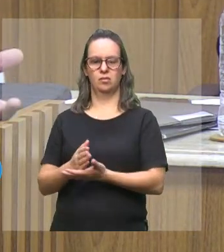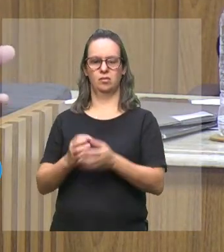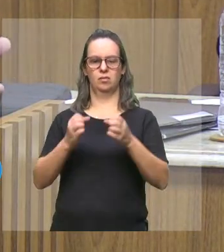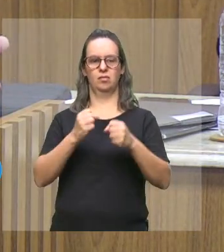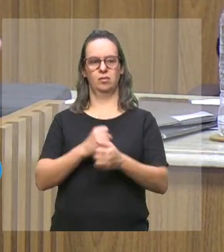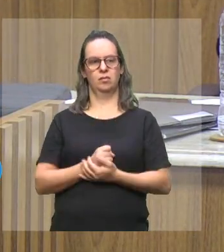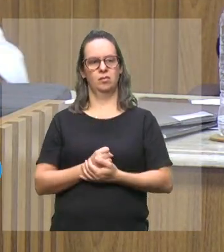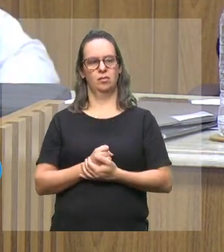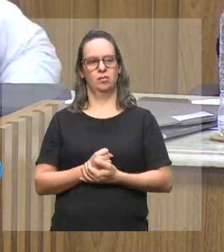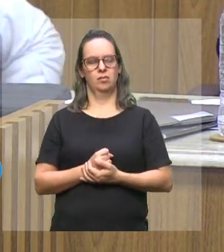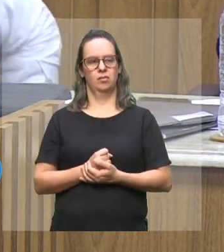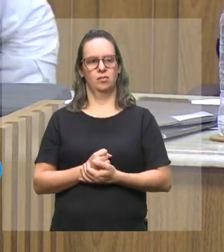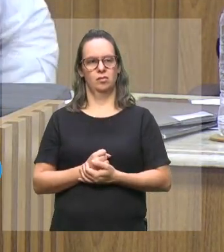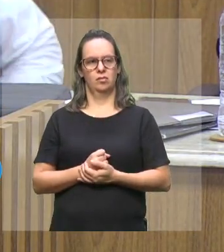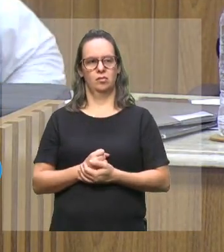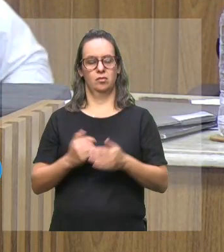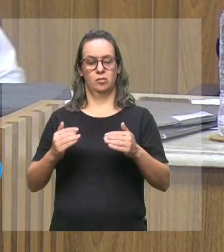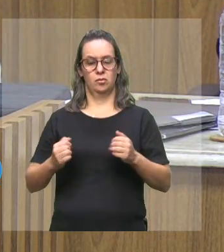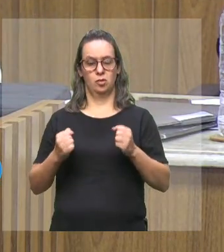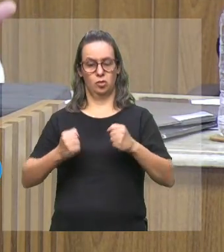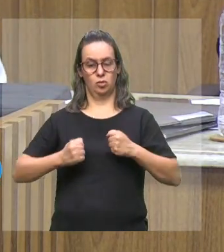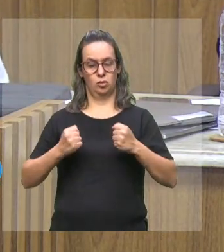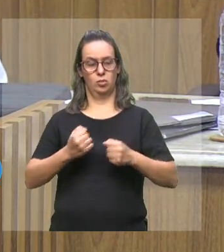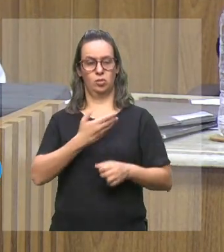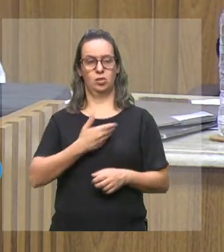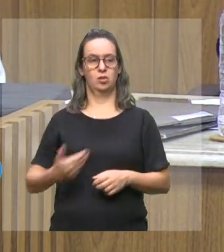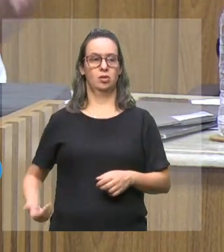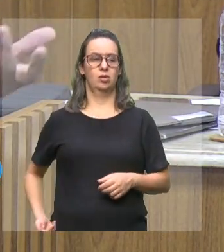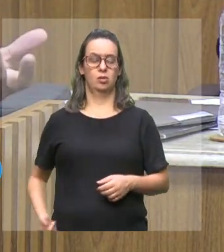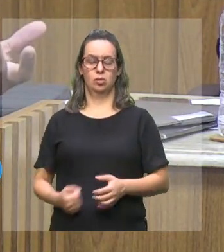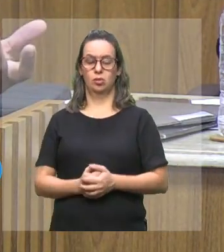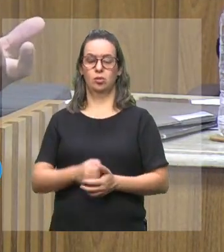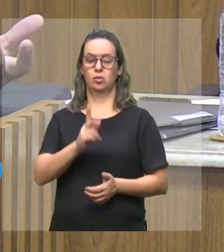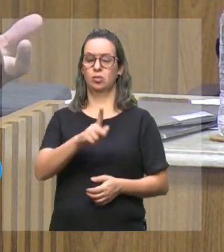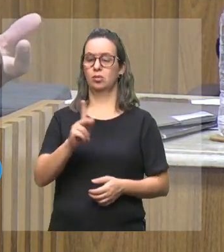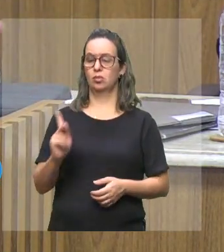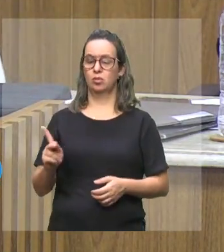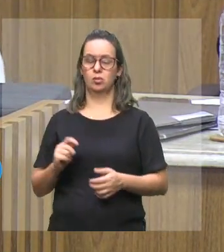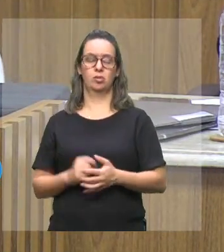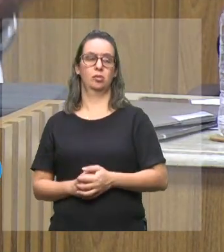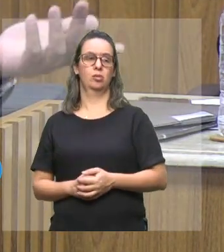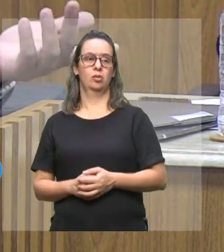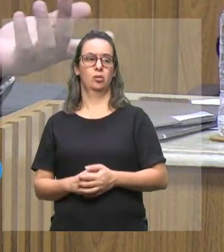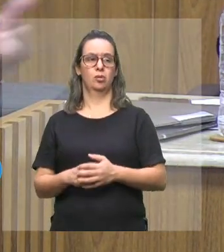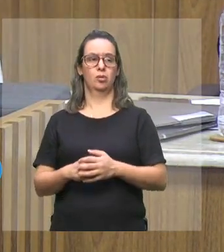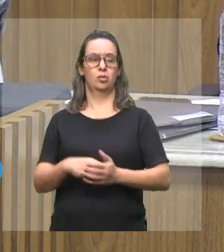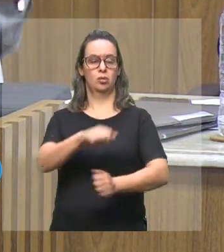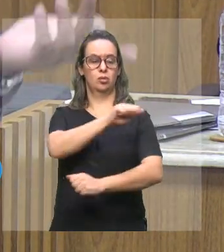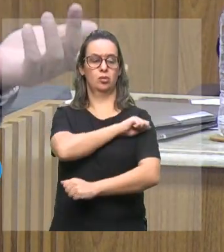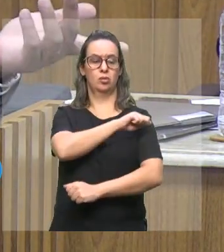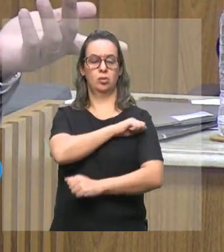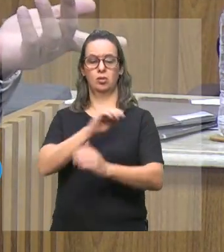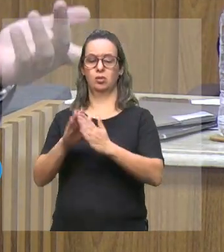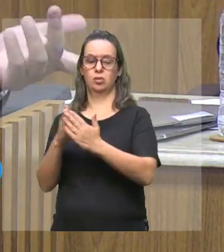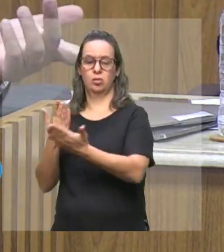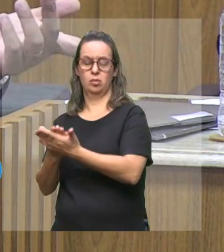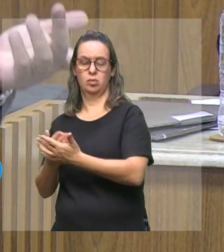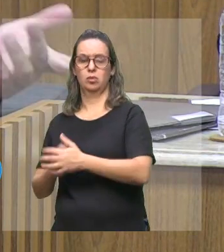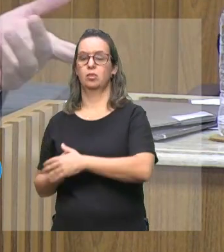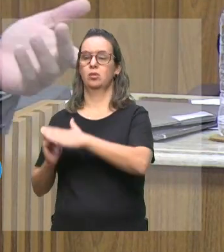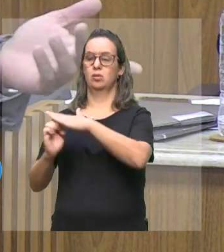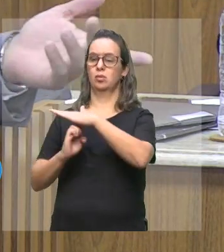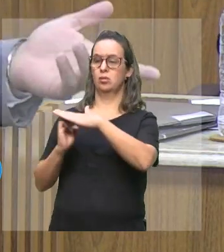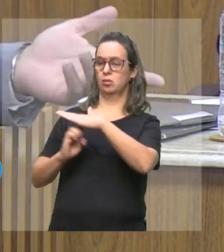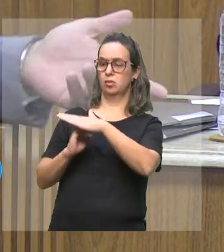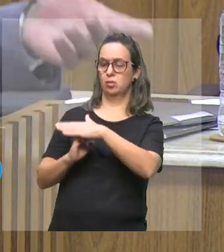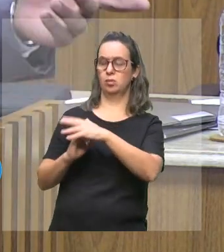entidades assistenciais, dos estudantes, dos professores, das universidades, do setor privado, das empresas, que muitas vezes